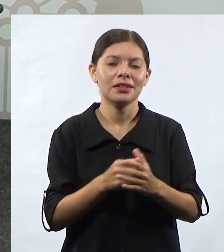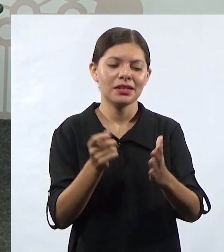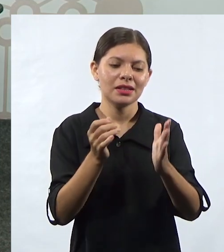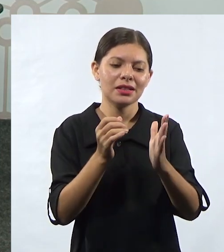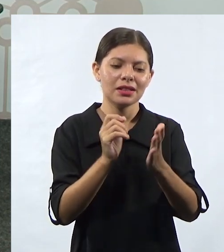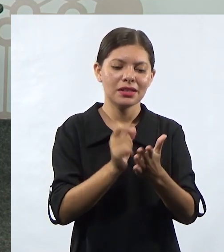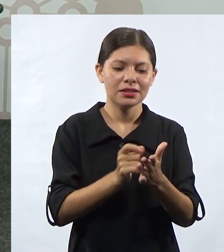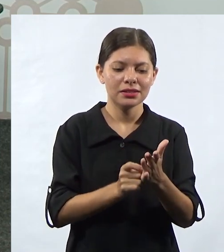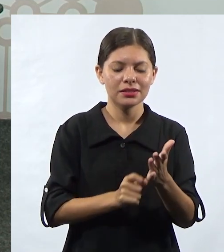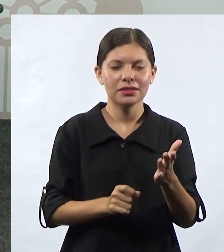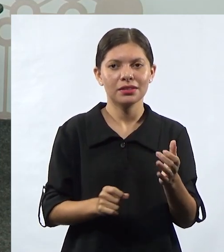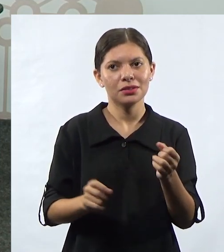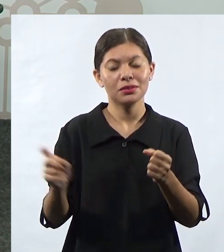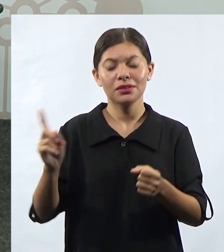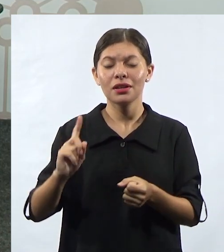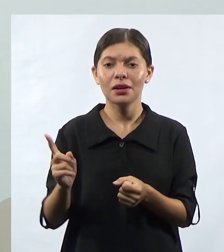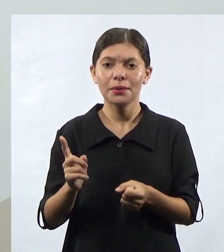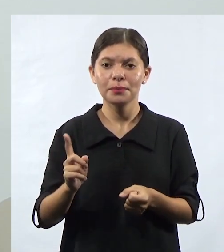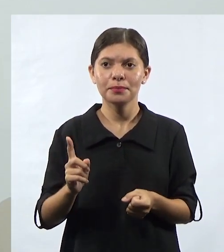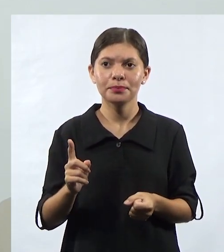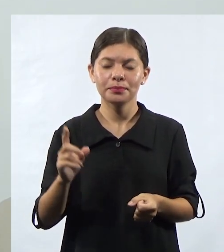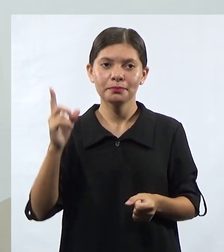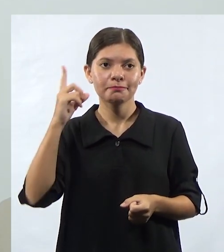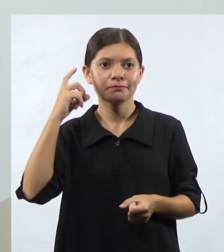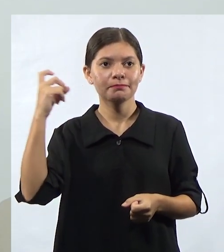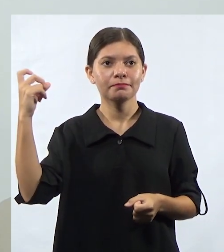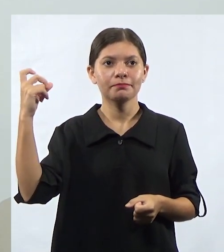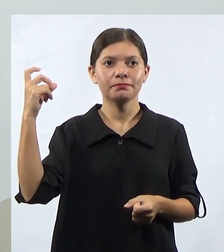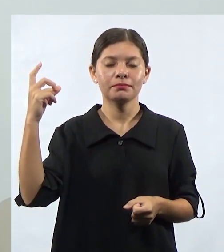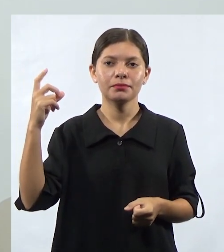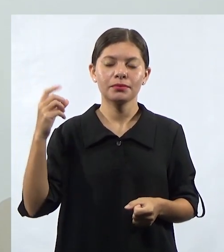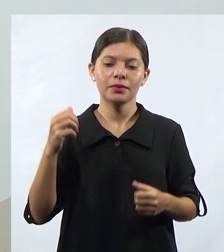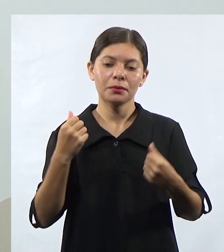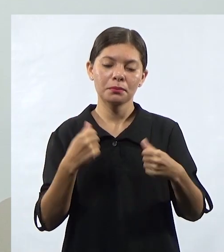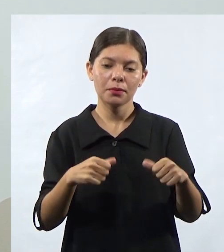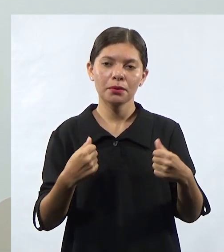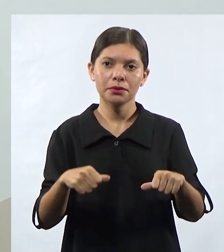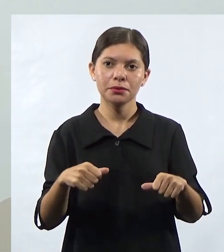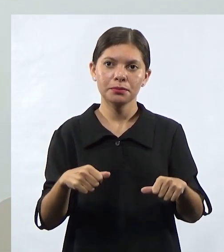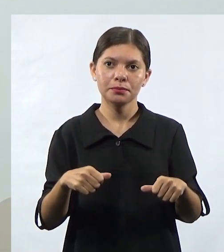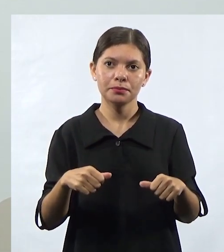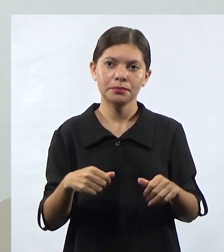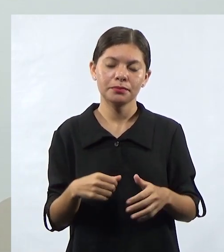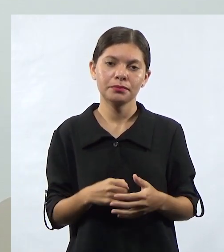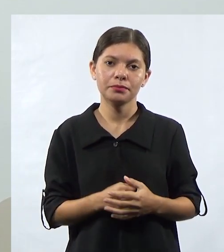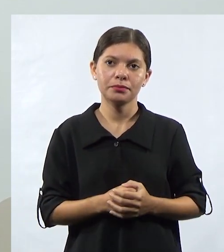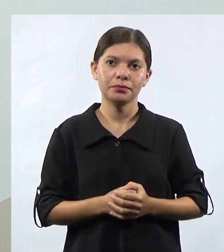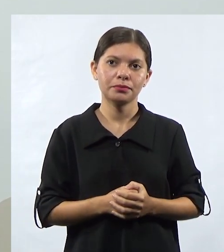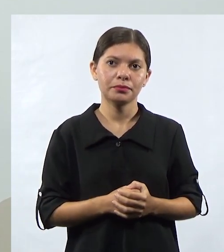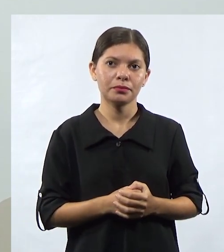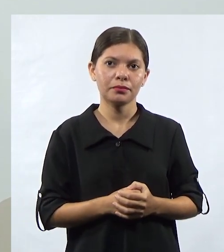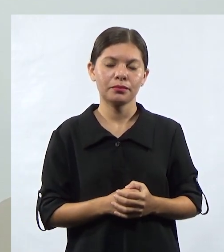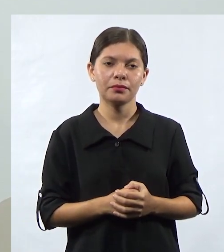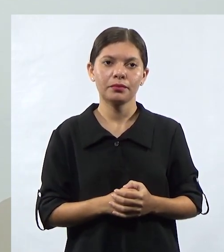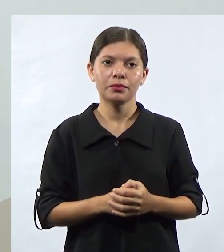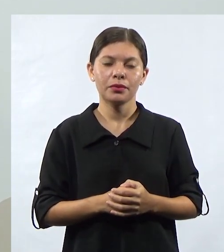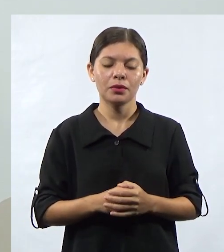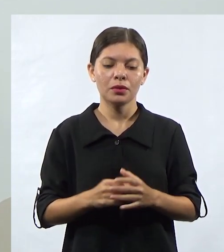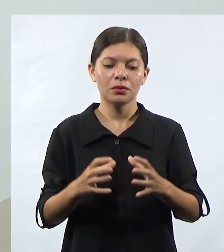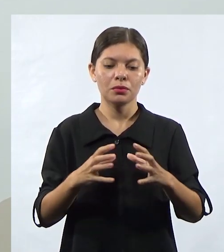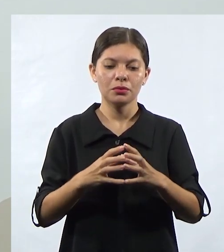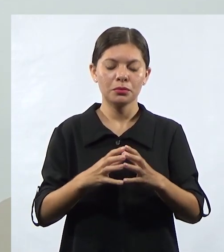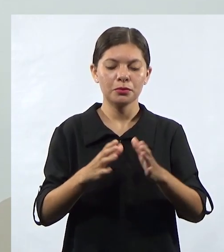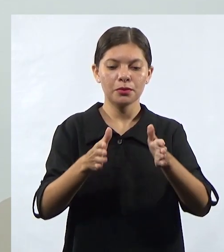por áudio. Perfeito. Um dos destaques deles para o uso do grupo focal por rede social ou outros aplicativos, né,